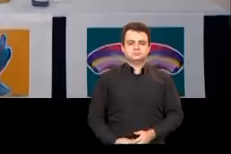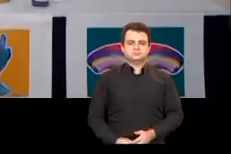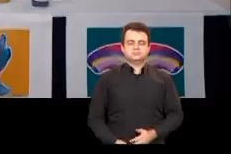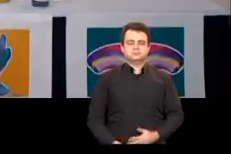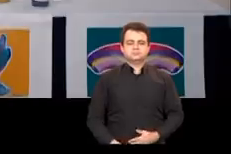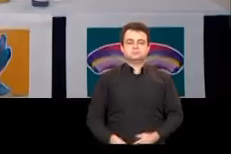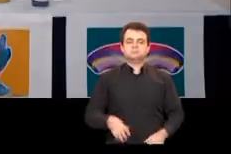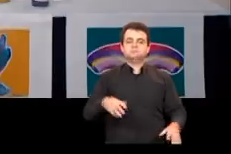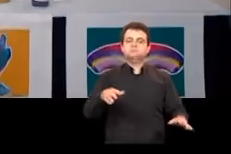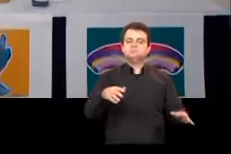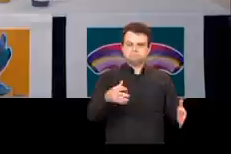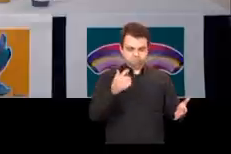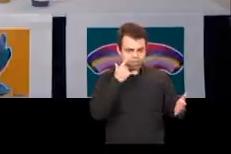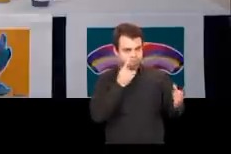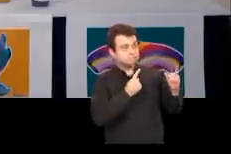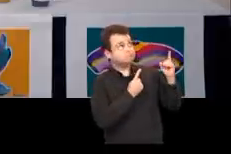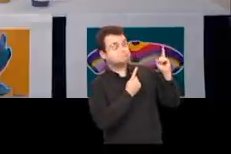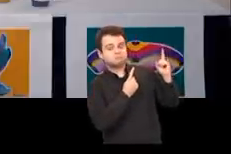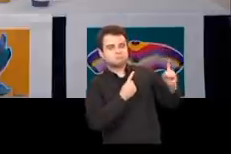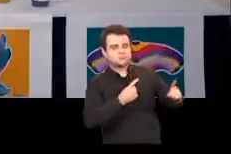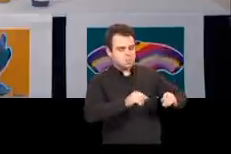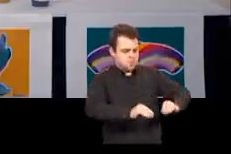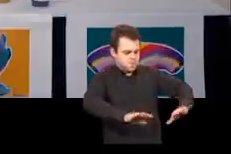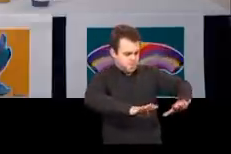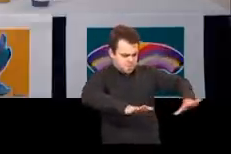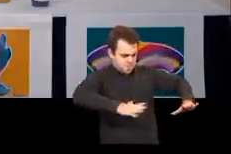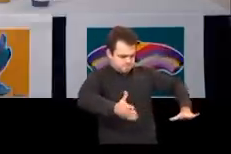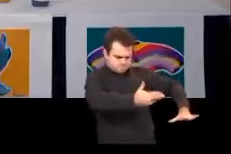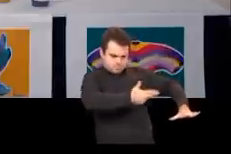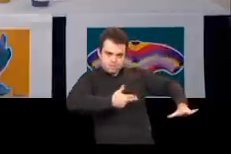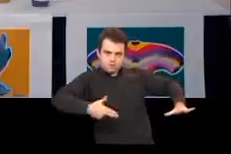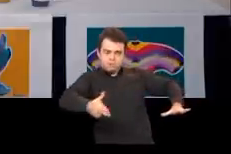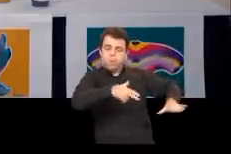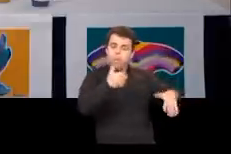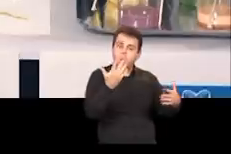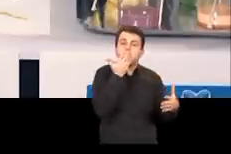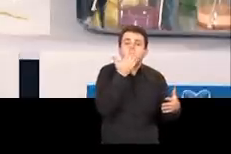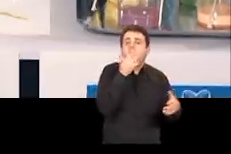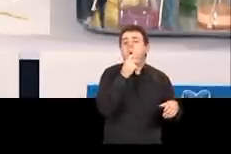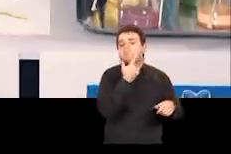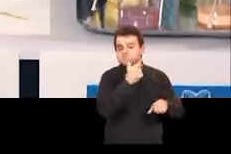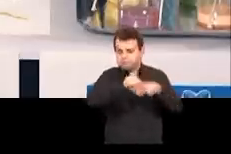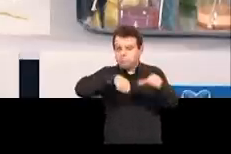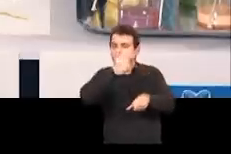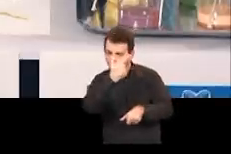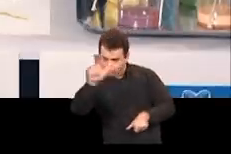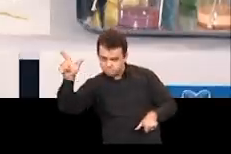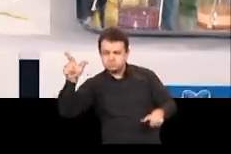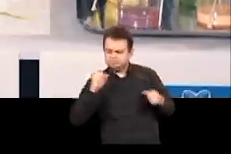Você pode espalhar bem. Também pode trocar a cor.